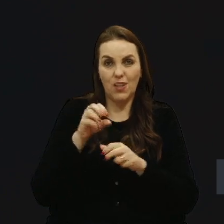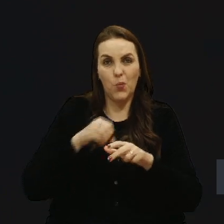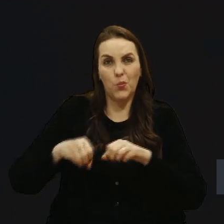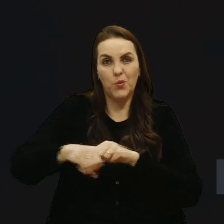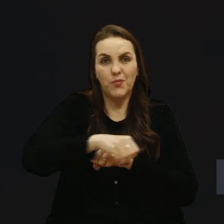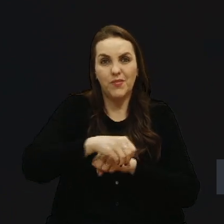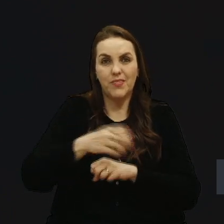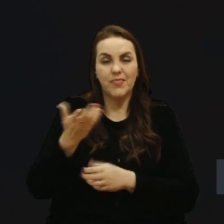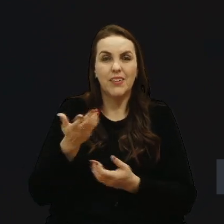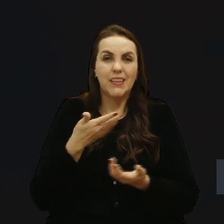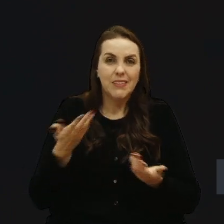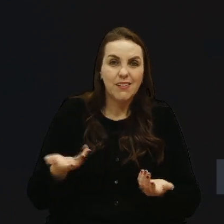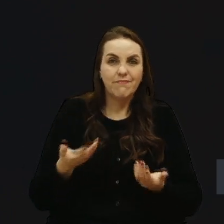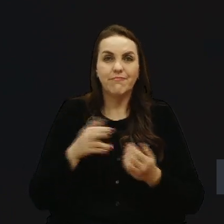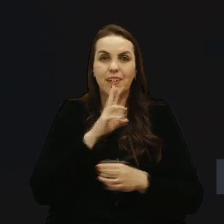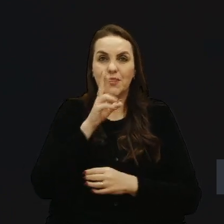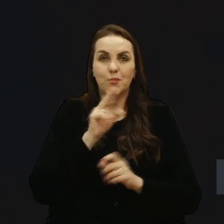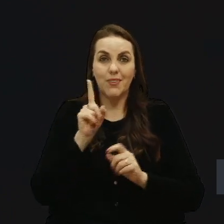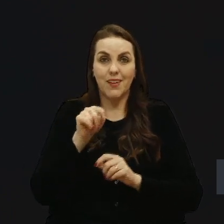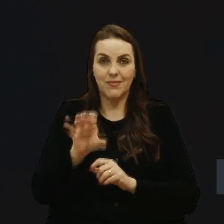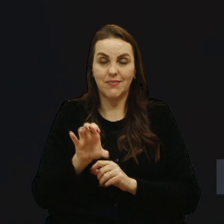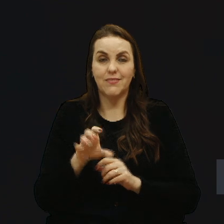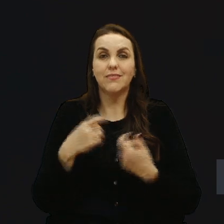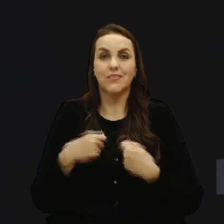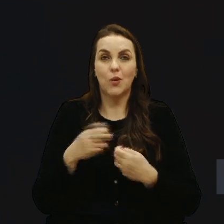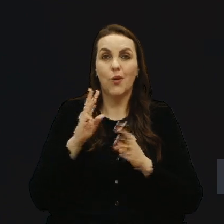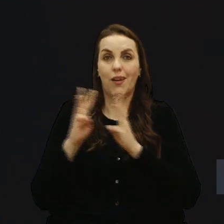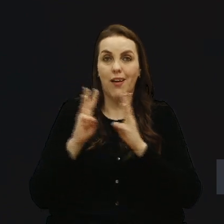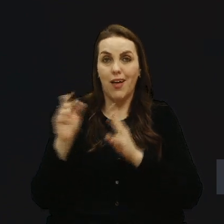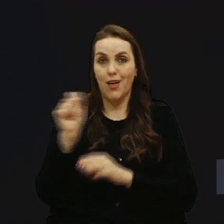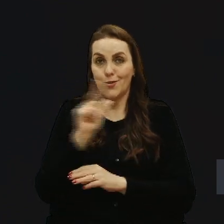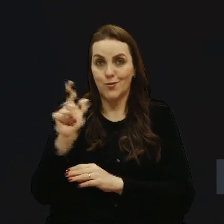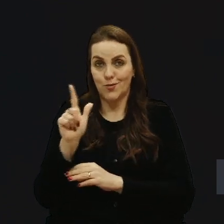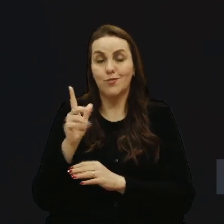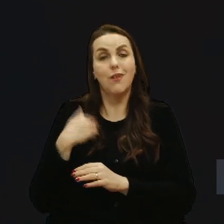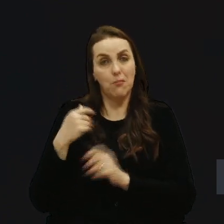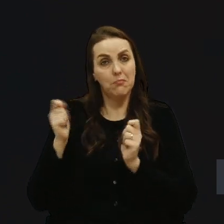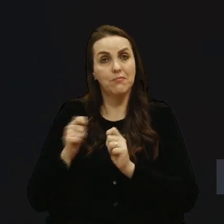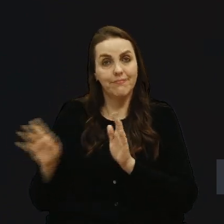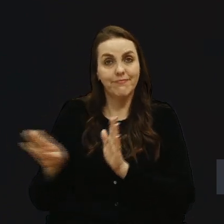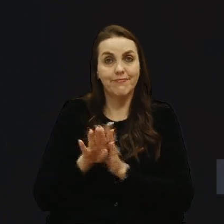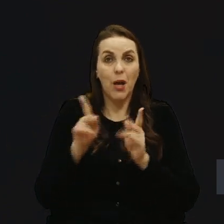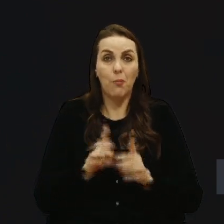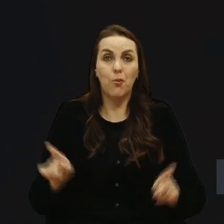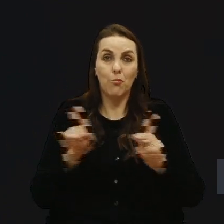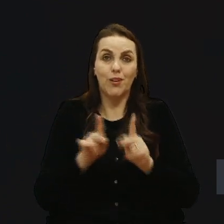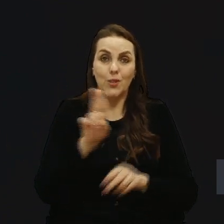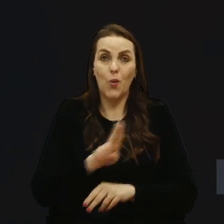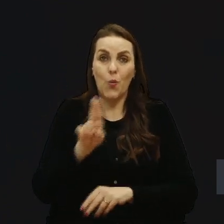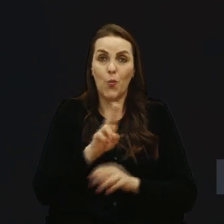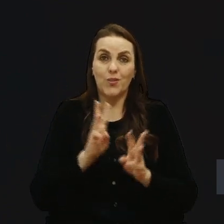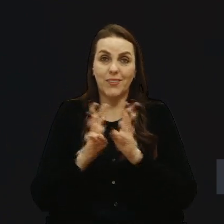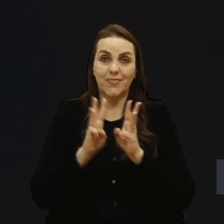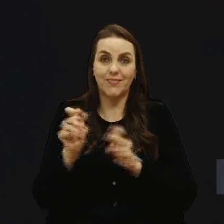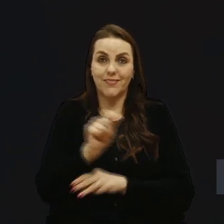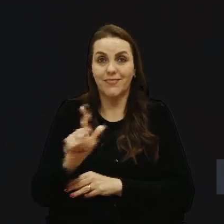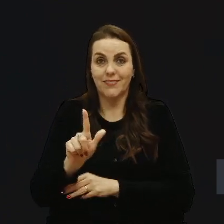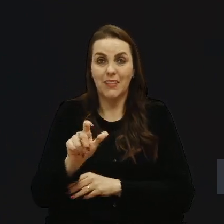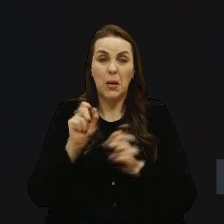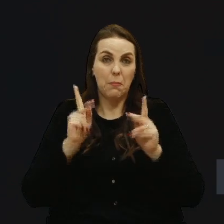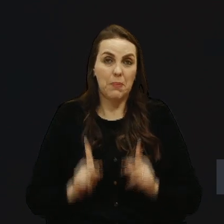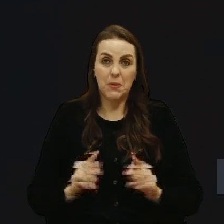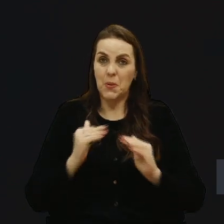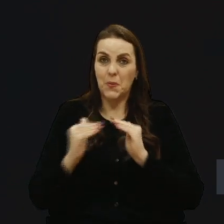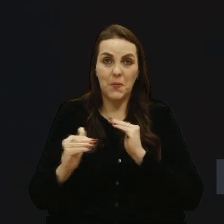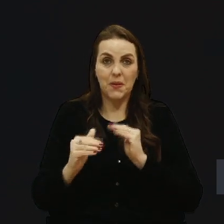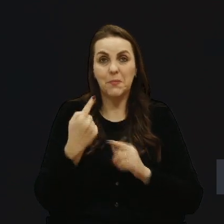essa, né, Andressa? Se eu pudesse ter vindo de Azulzinho, teria vindo de Azulzinho e a população vem de Azulzinho. Só é contra o Azulzinho quem não usa ele, né?